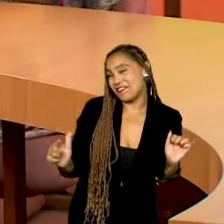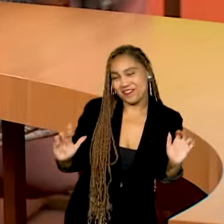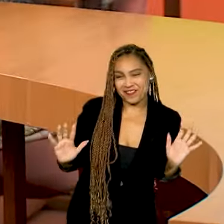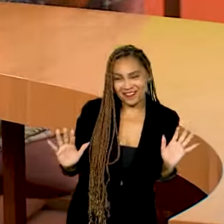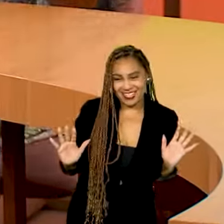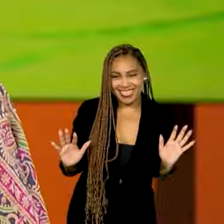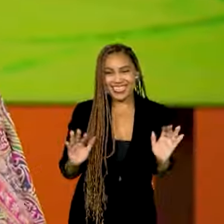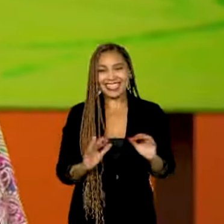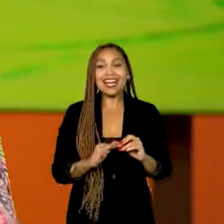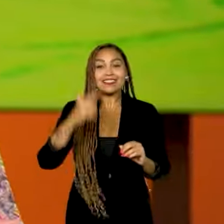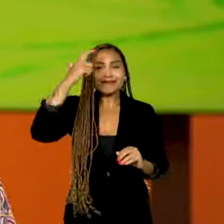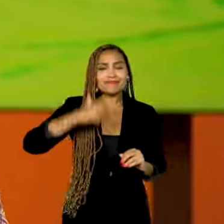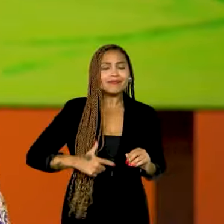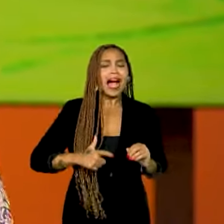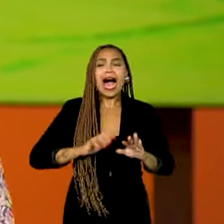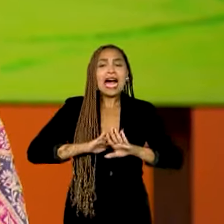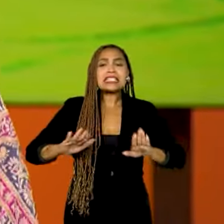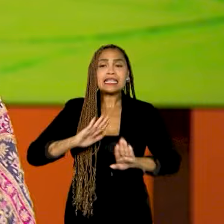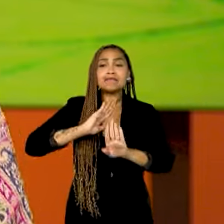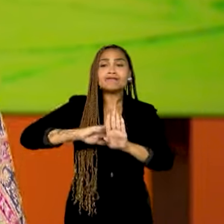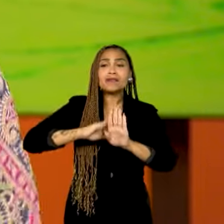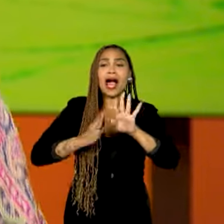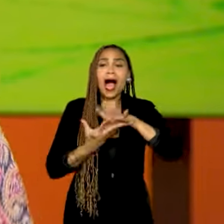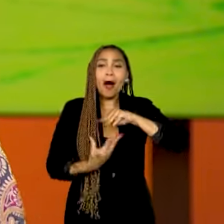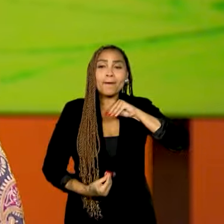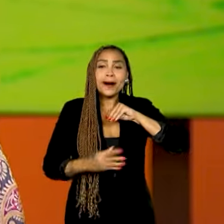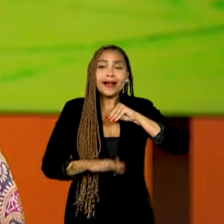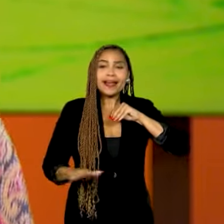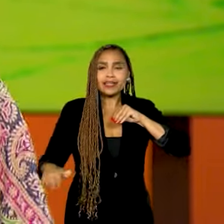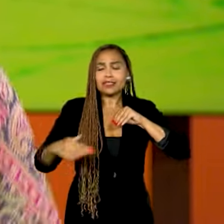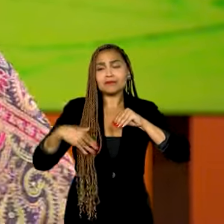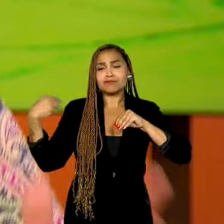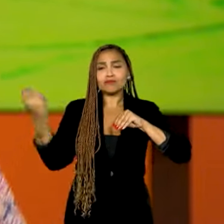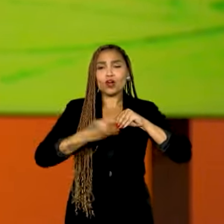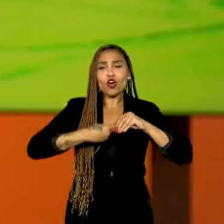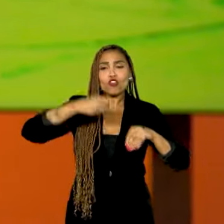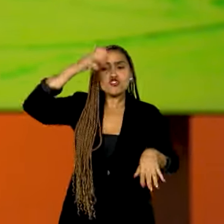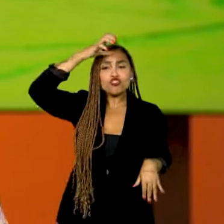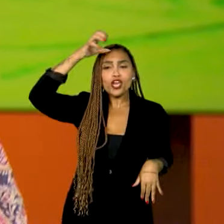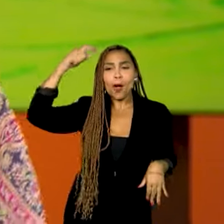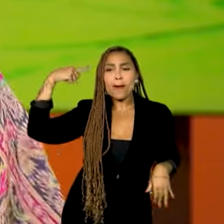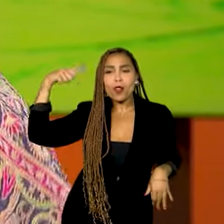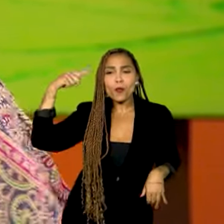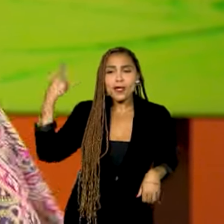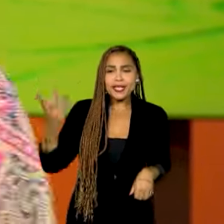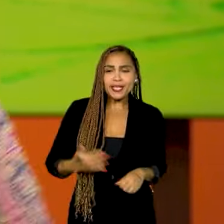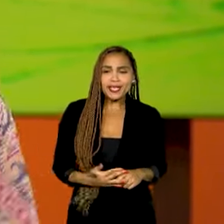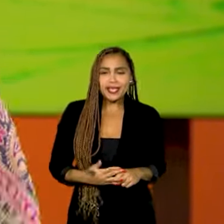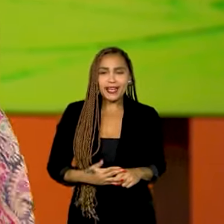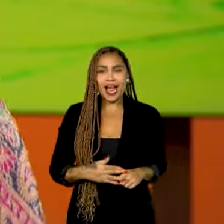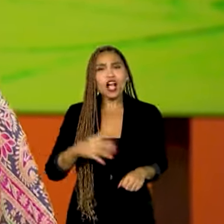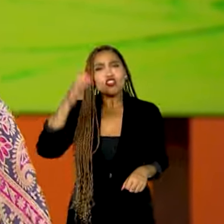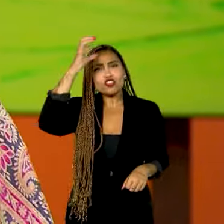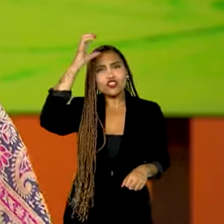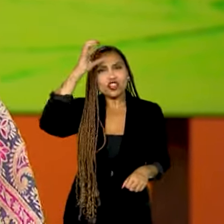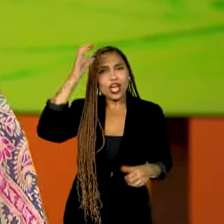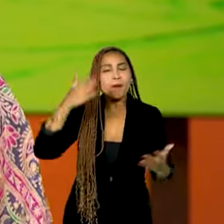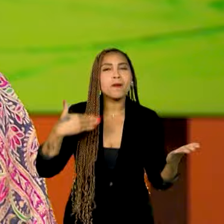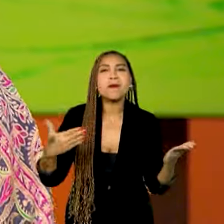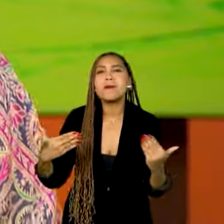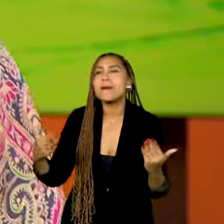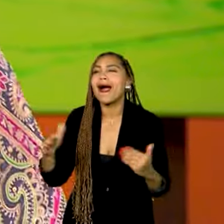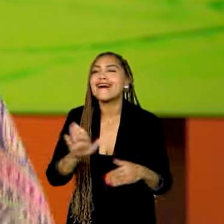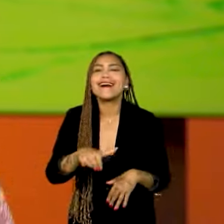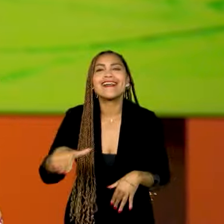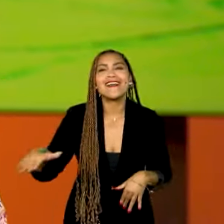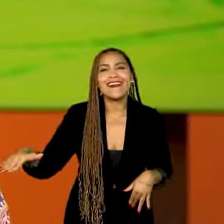Então, eu tenho essa criança, assim. Então, eu sou a tia maluquinha. Eu sou a Dinda doidinha. Eu sou a tia que fala com a criançada.